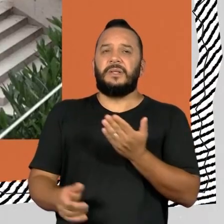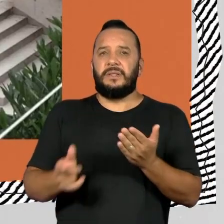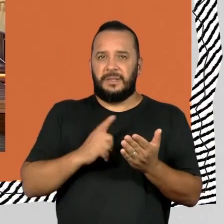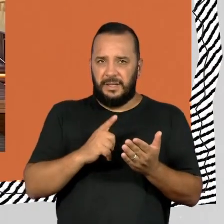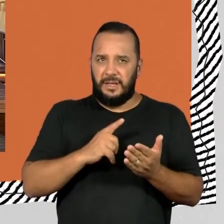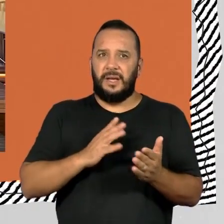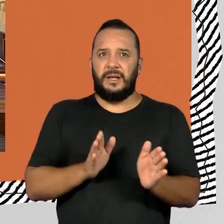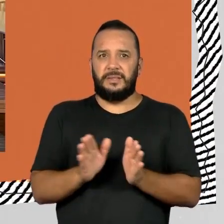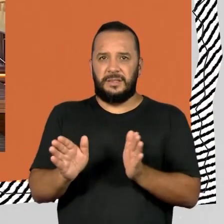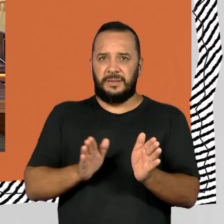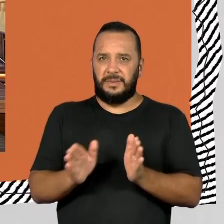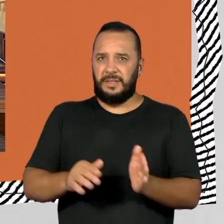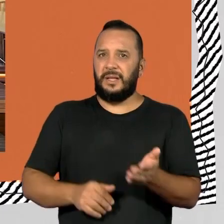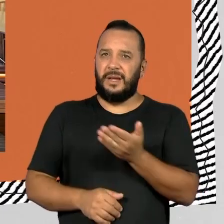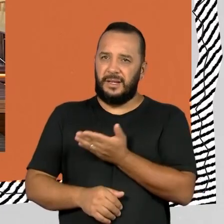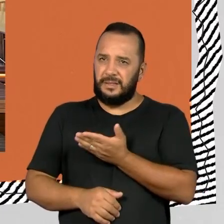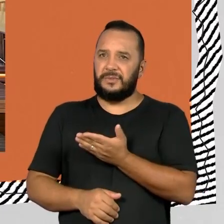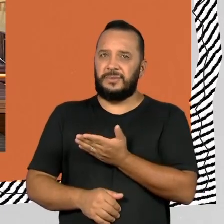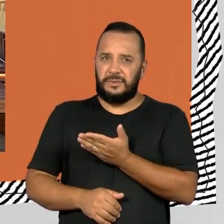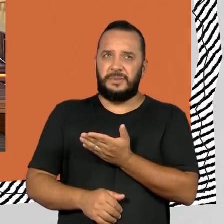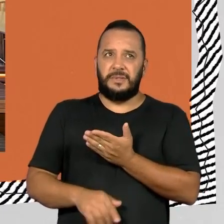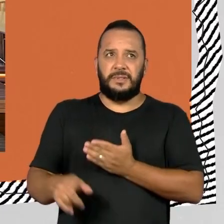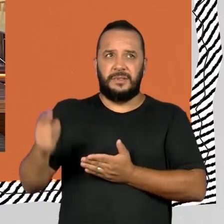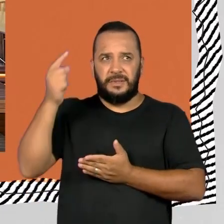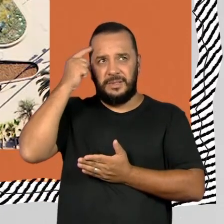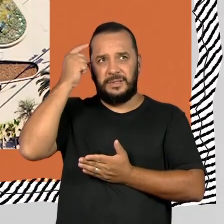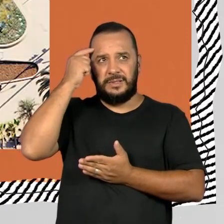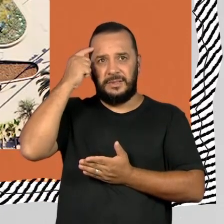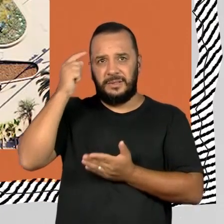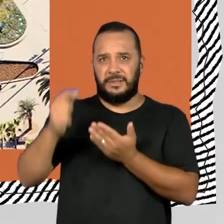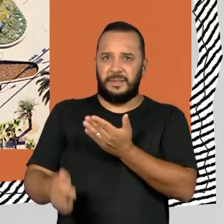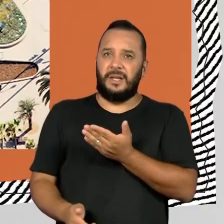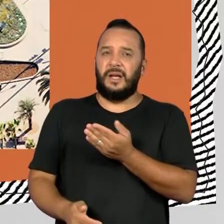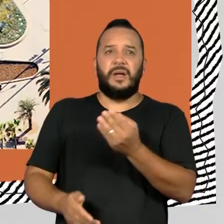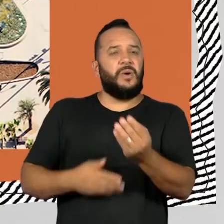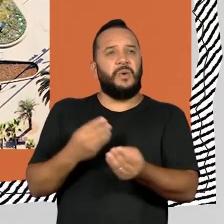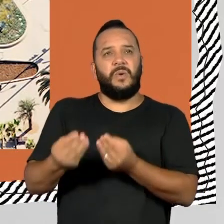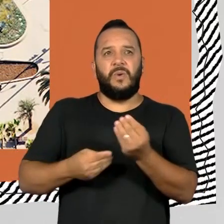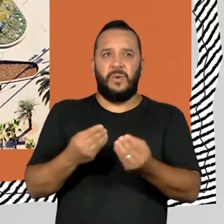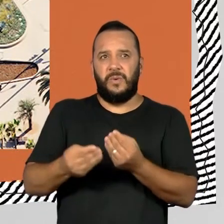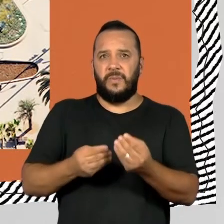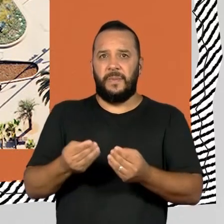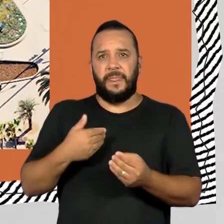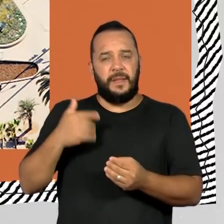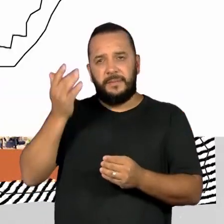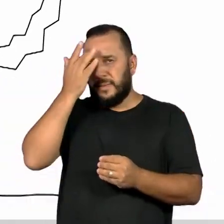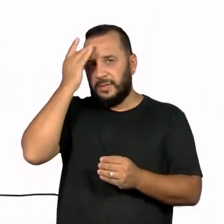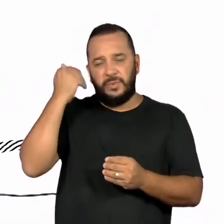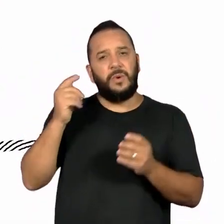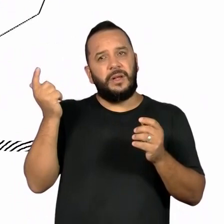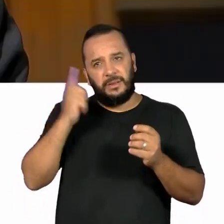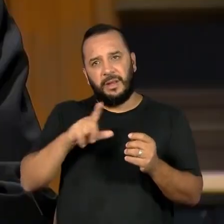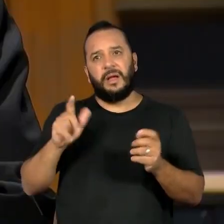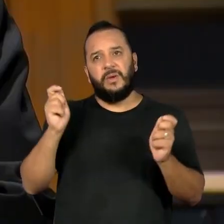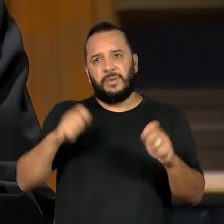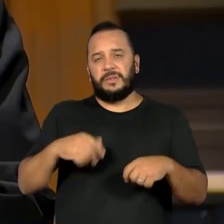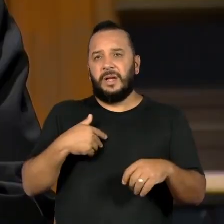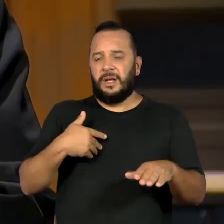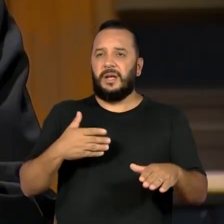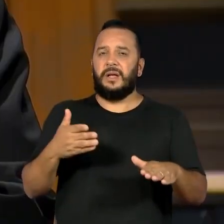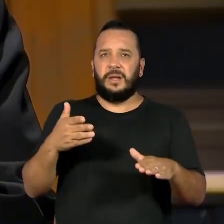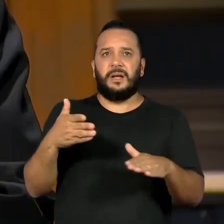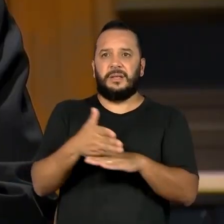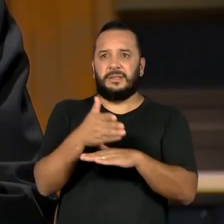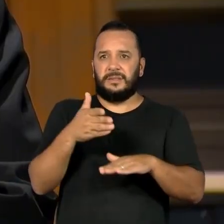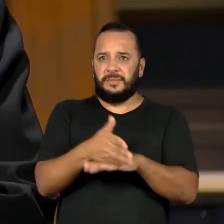um né lá no blueprint vamos já pensar como permitir que o maior número de pessoas na maior quantidade